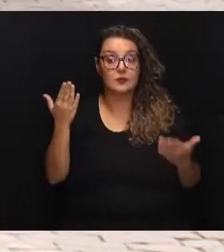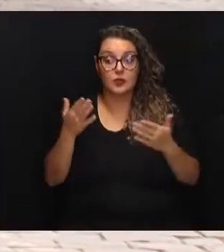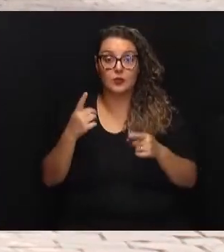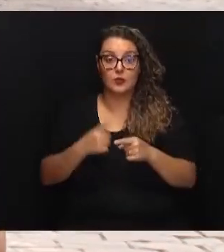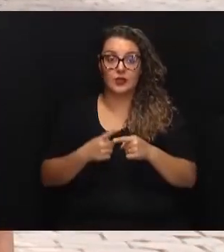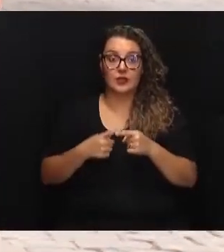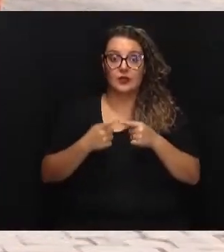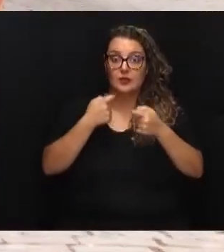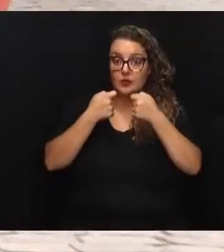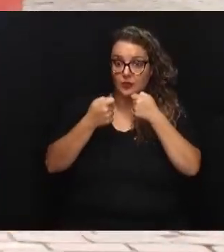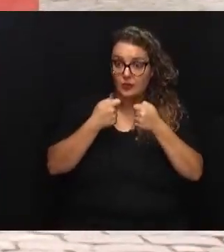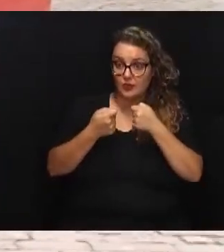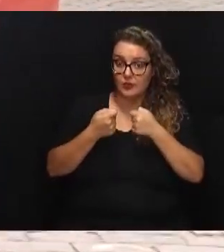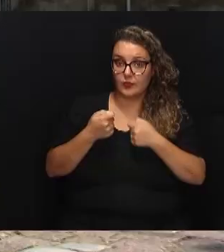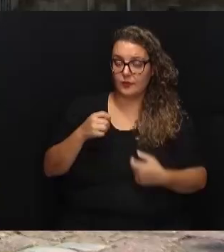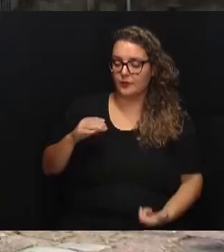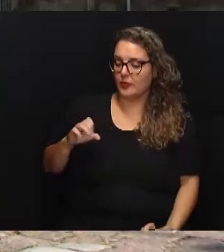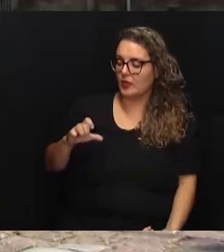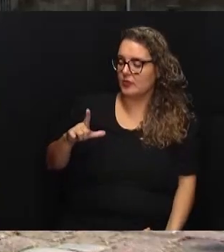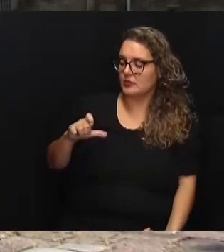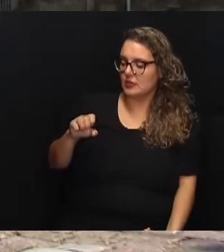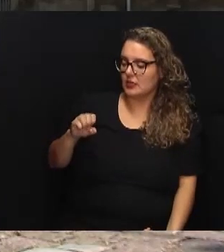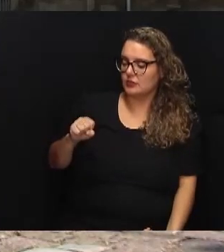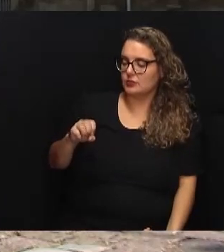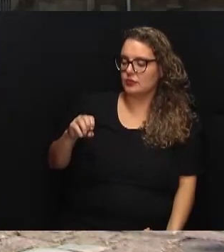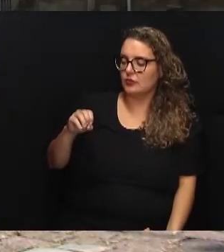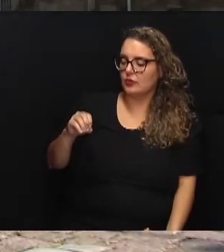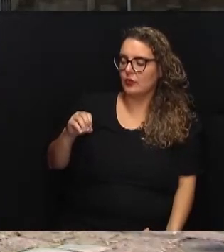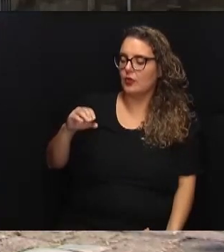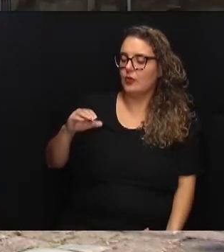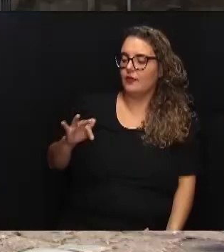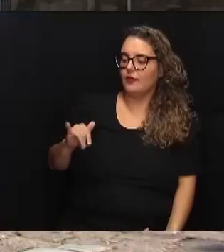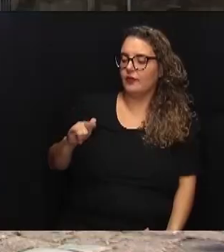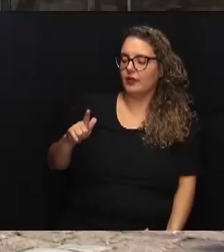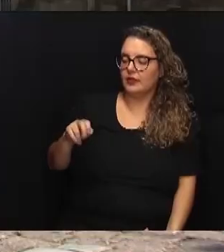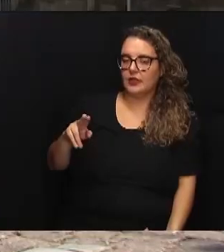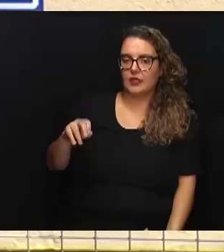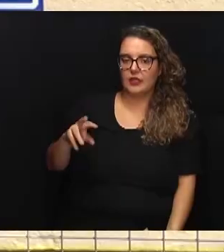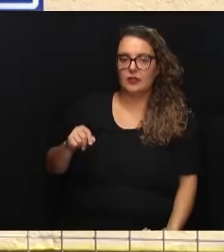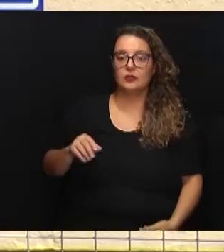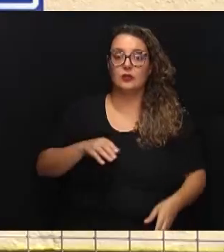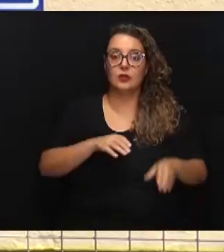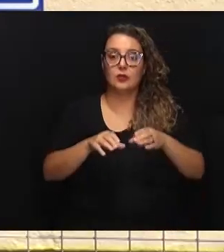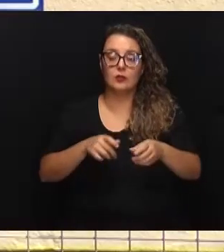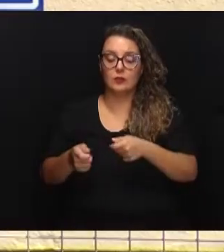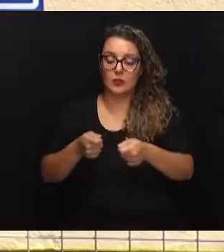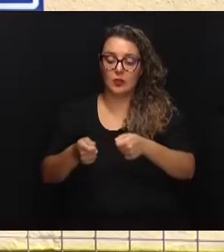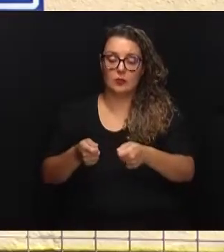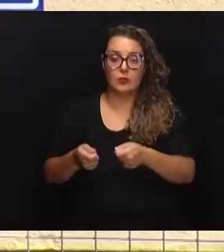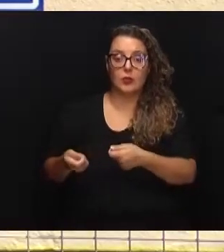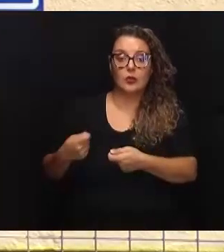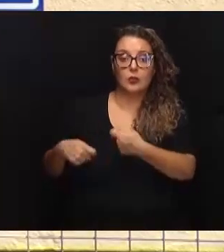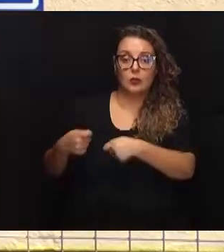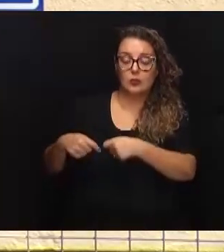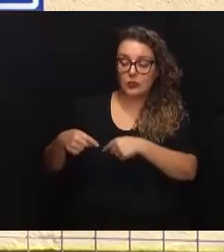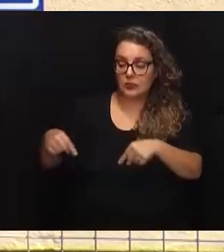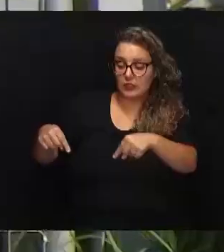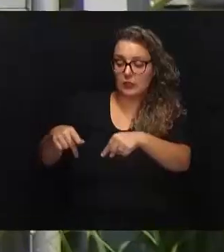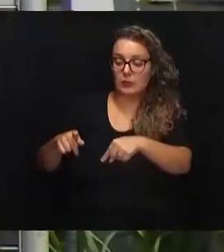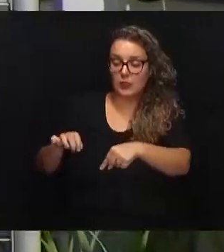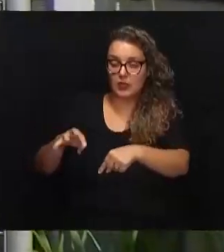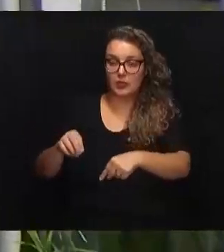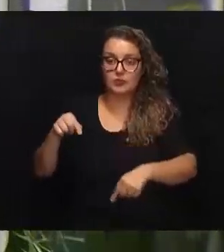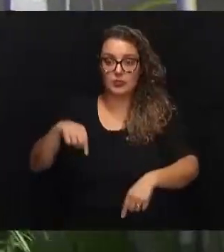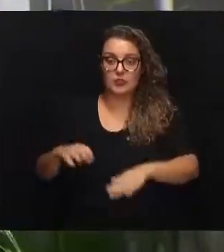saber agora, porque a gente vai entrevistar o Celso Figueiredo, que ele é coordenador de operação controle de pátio aqui